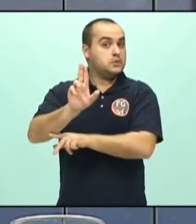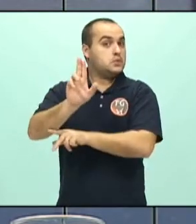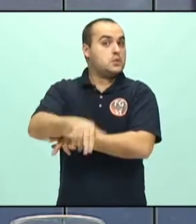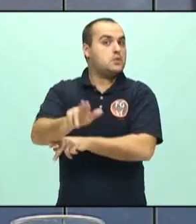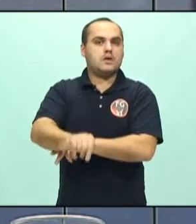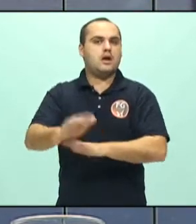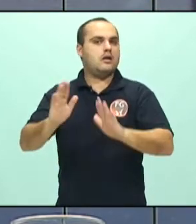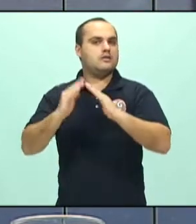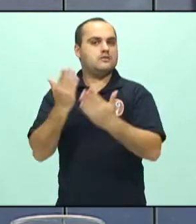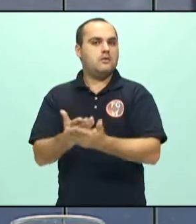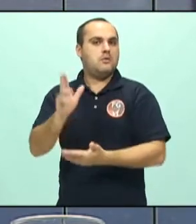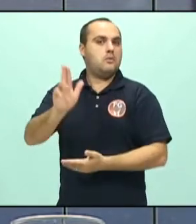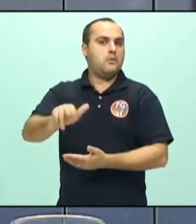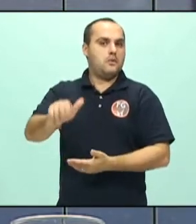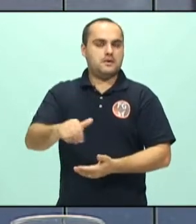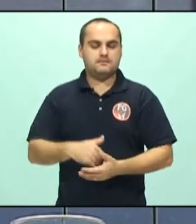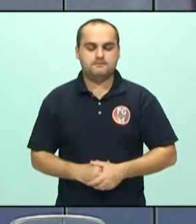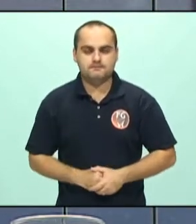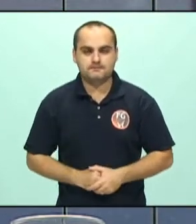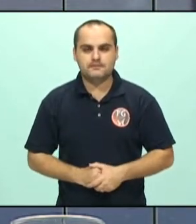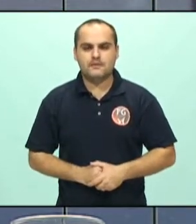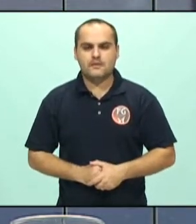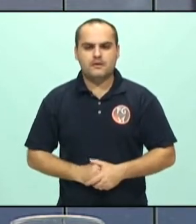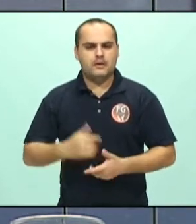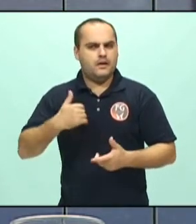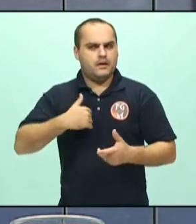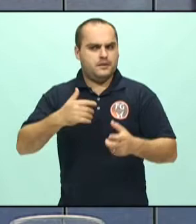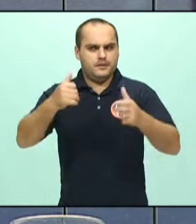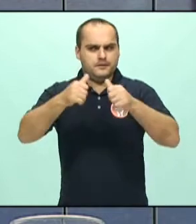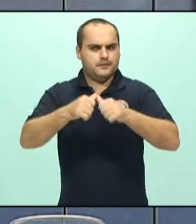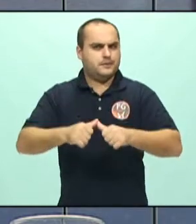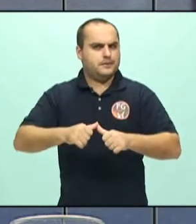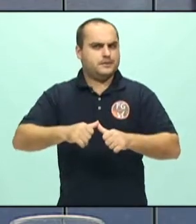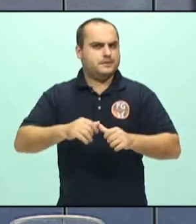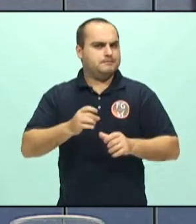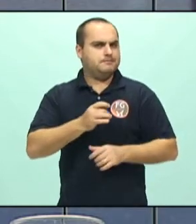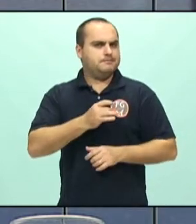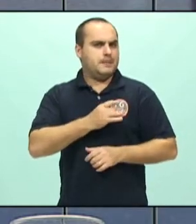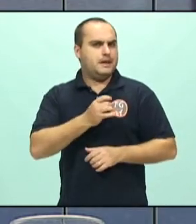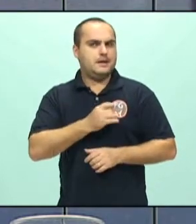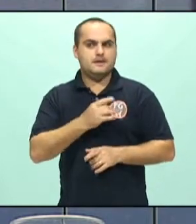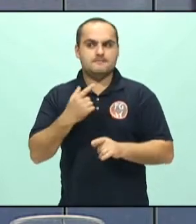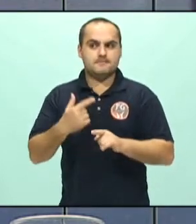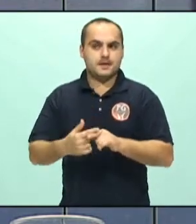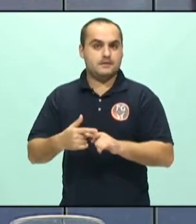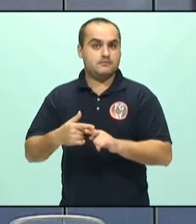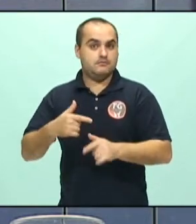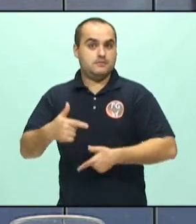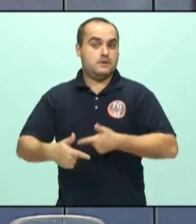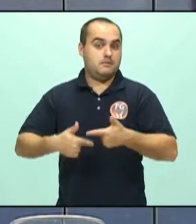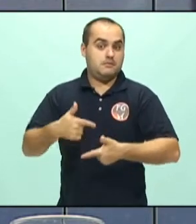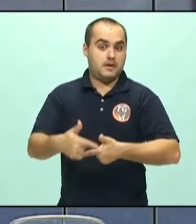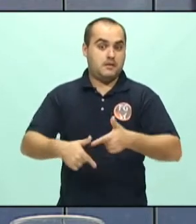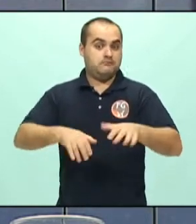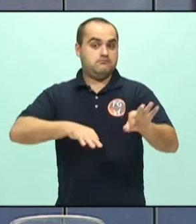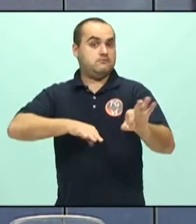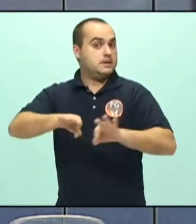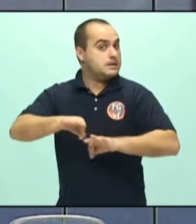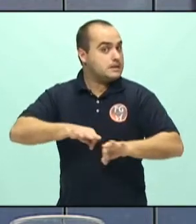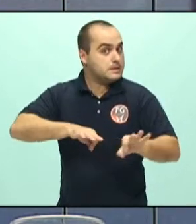nossa escola, né? E daí a gente ficou um pouco com medo, que foi o primeiro trabalho na nossa vida, um trabalho grande, assim, bem